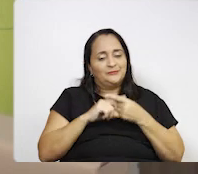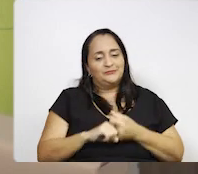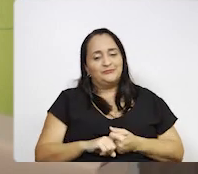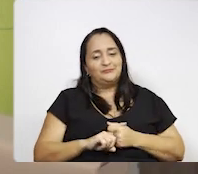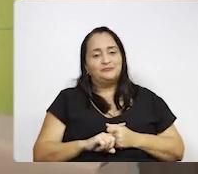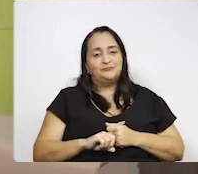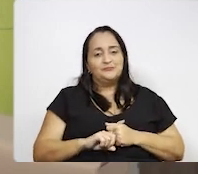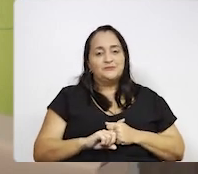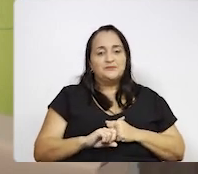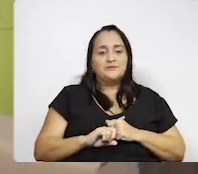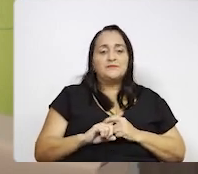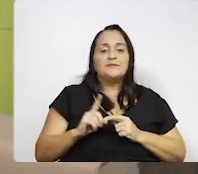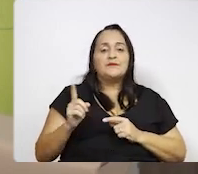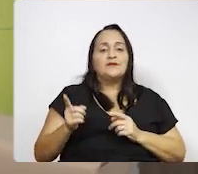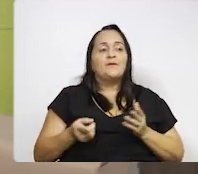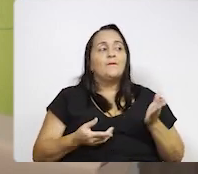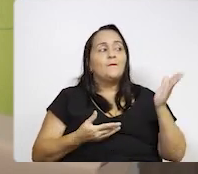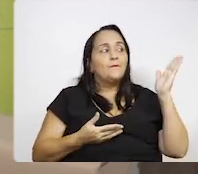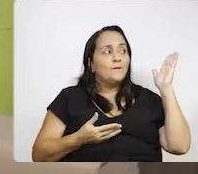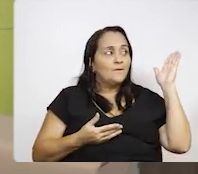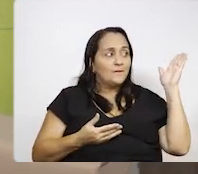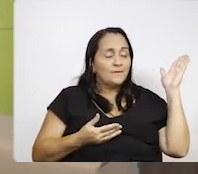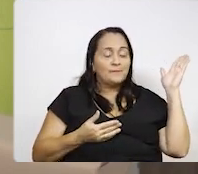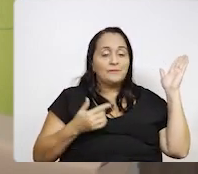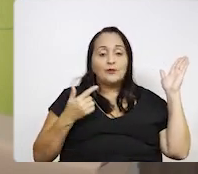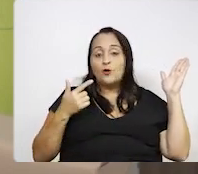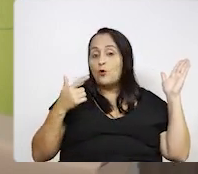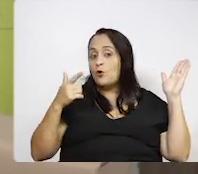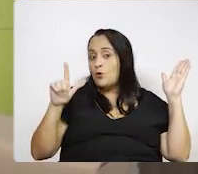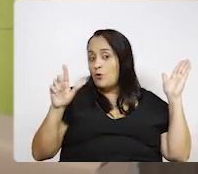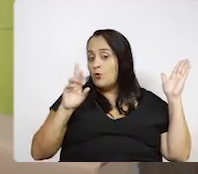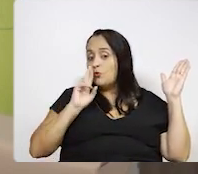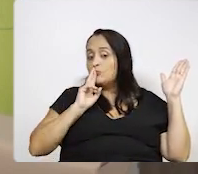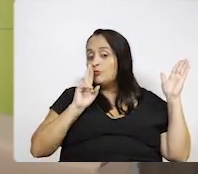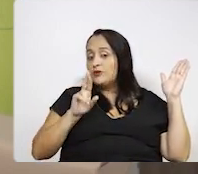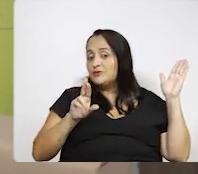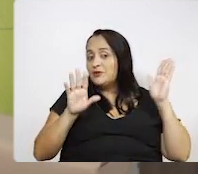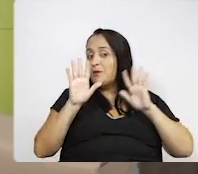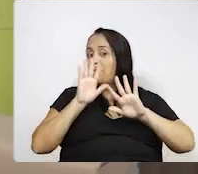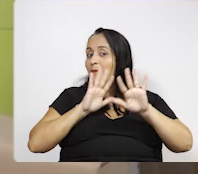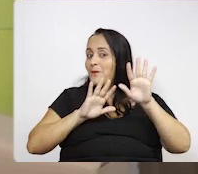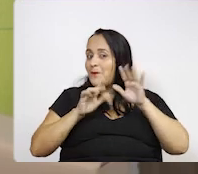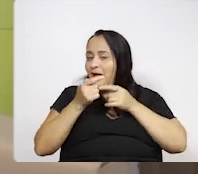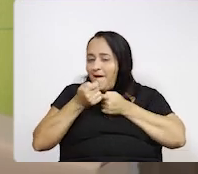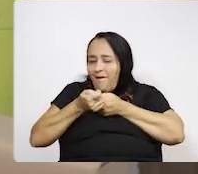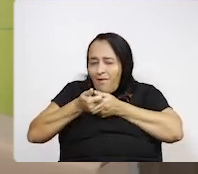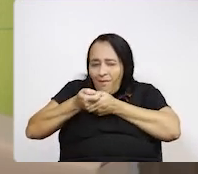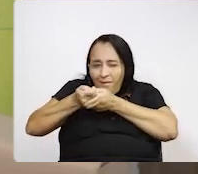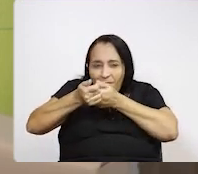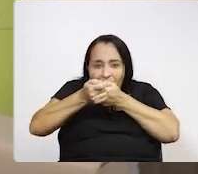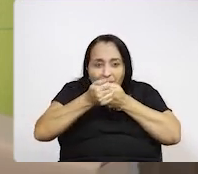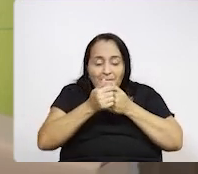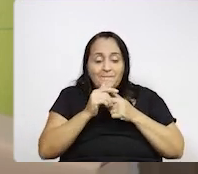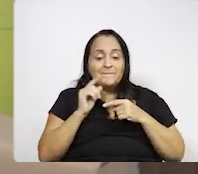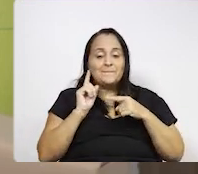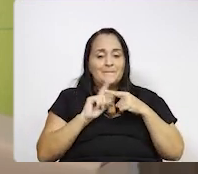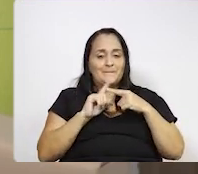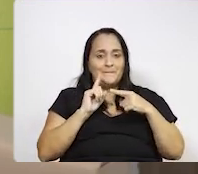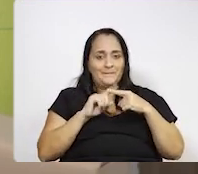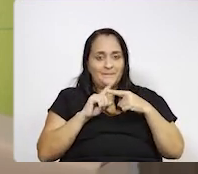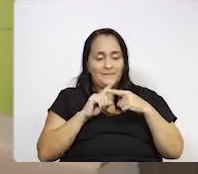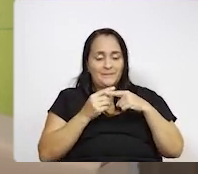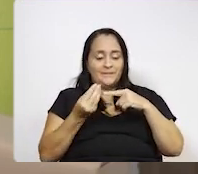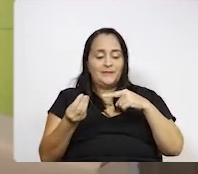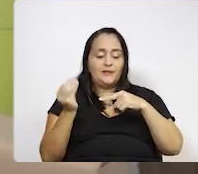Observe aqui esses outros resultados. Aqui é uma pegadinha. Eu botei o numerador